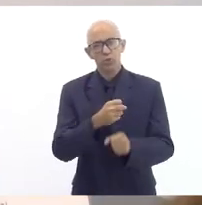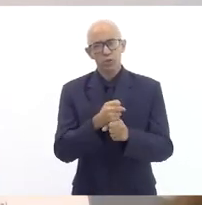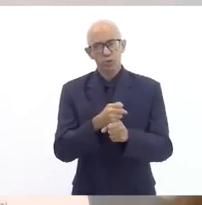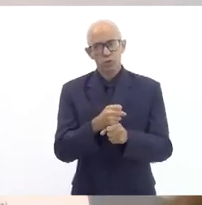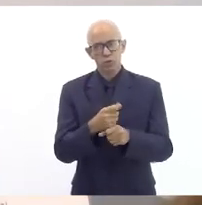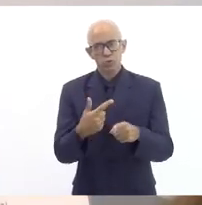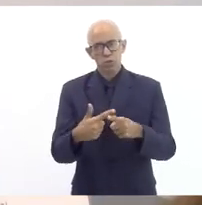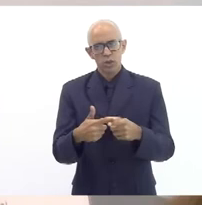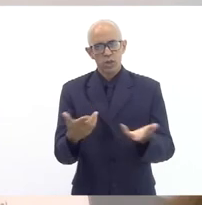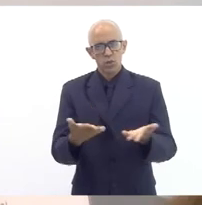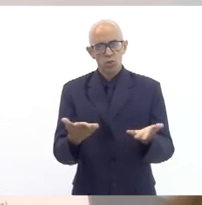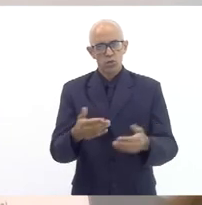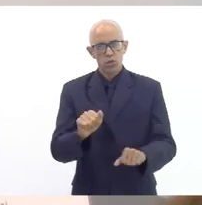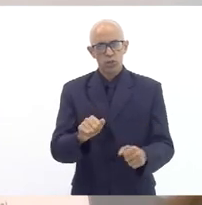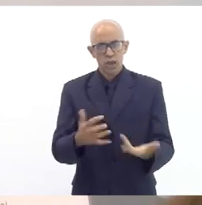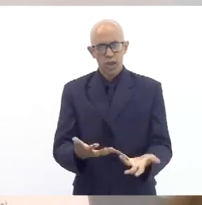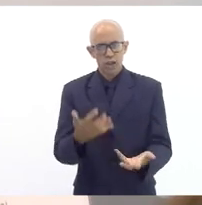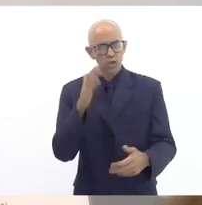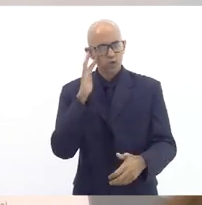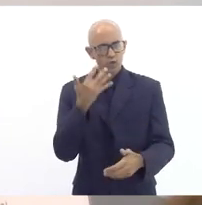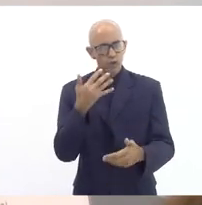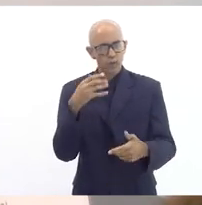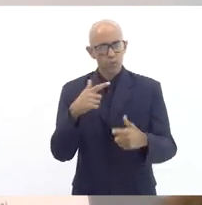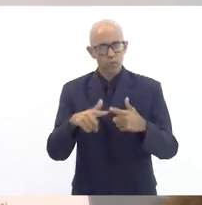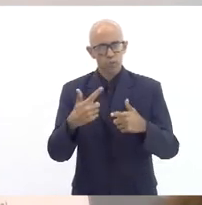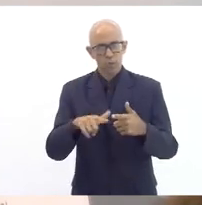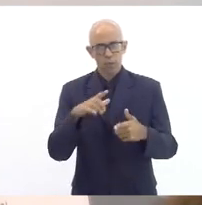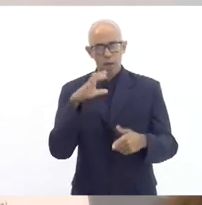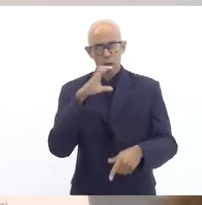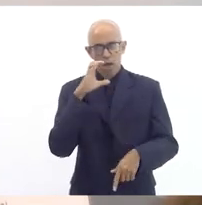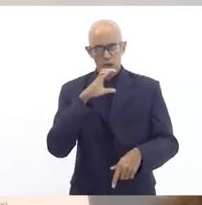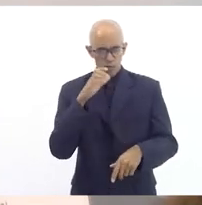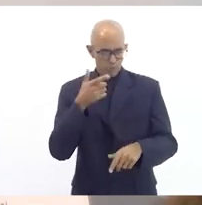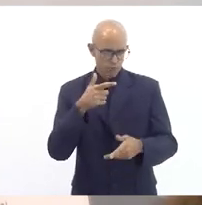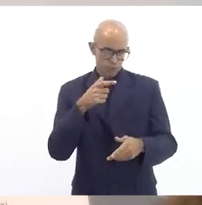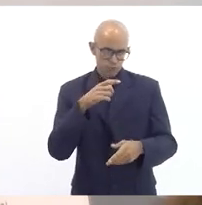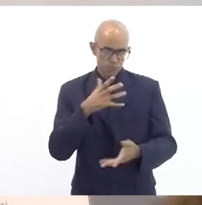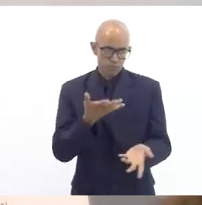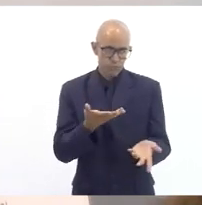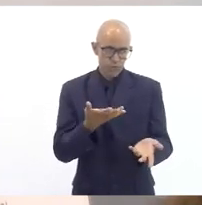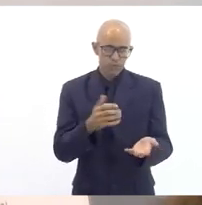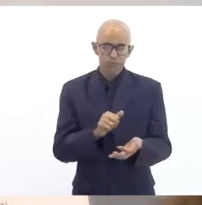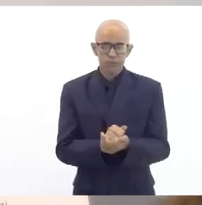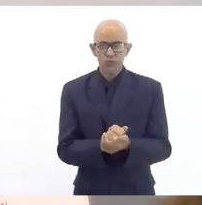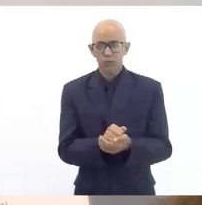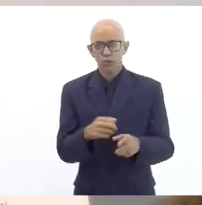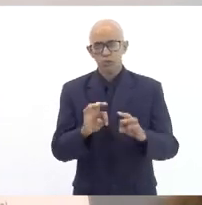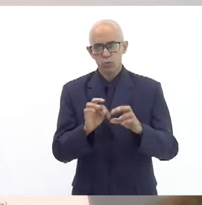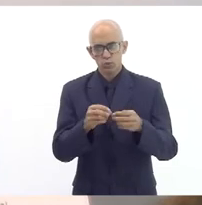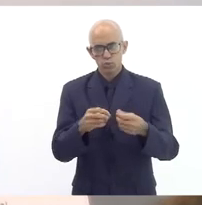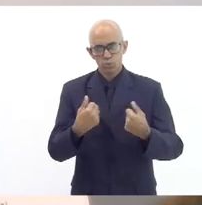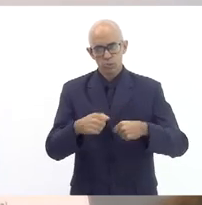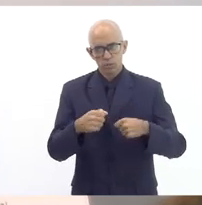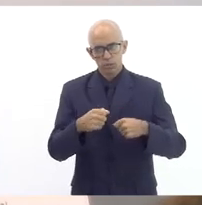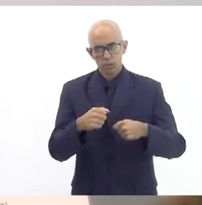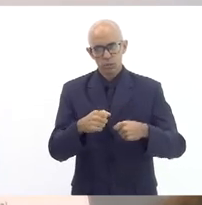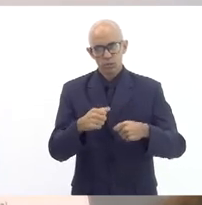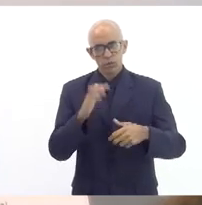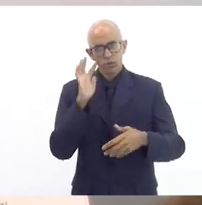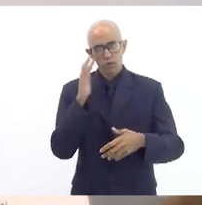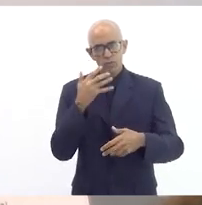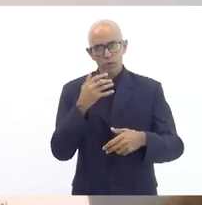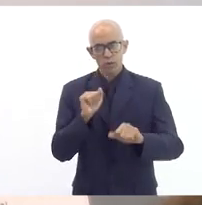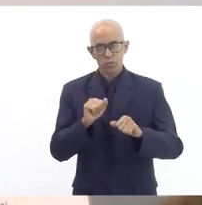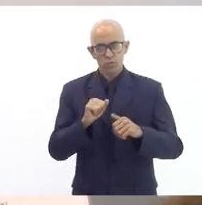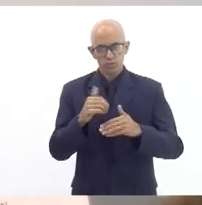hoje estão querendo resolver um problema de imediatismo, de resolver a coisa do dia para a noite? As coisas têm que ser resolvidas, presidente. Vamos monitando cada